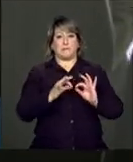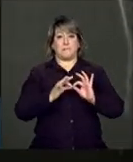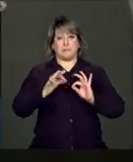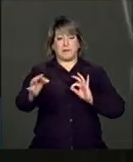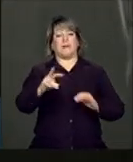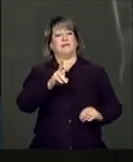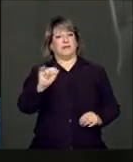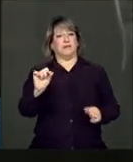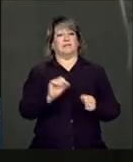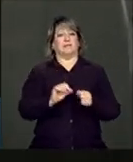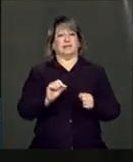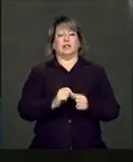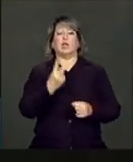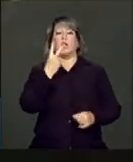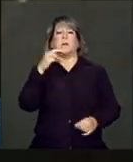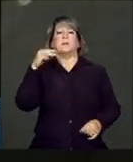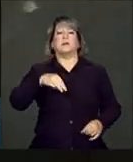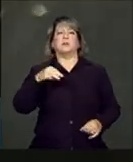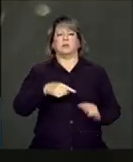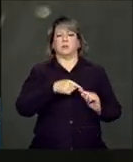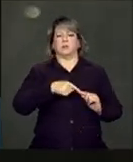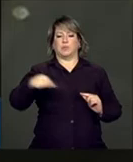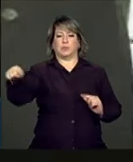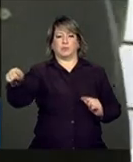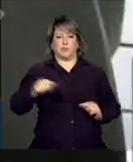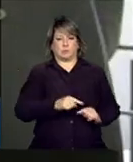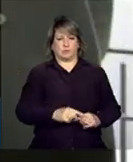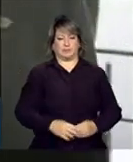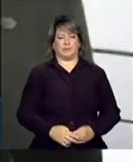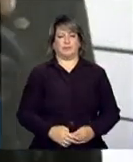ser realizado em apenas 2 minutos.